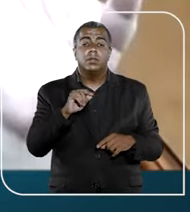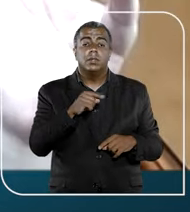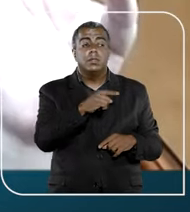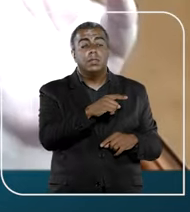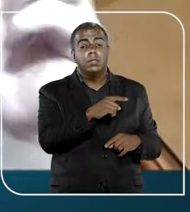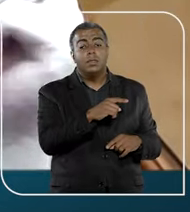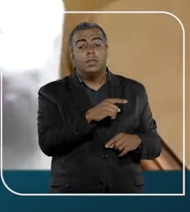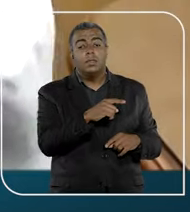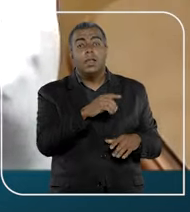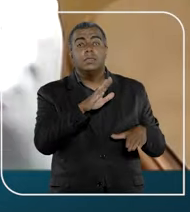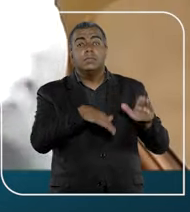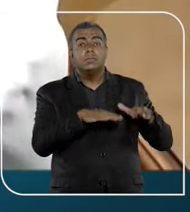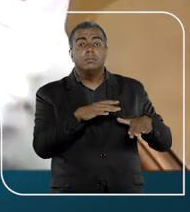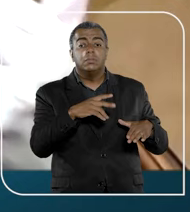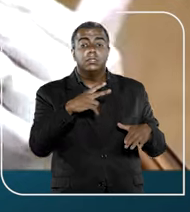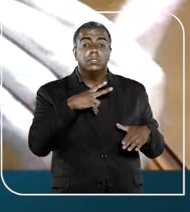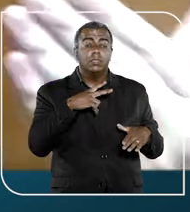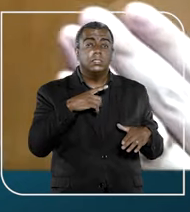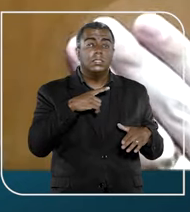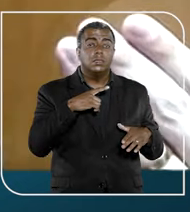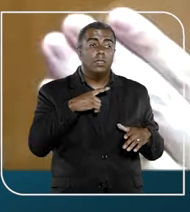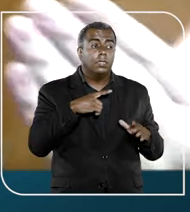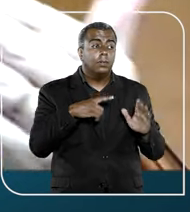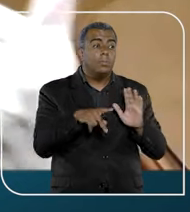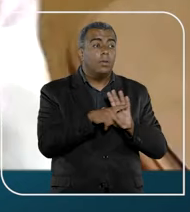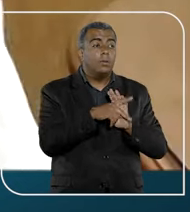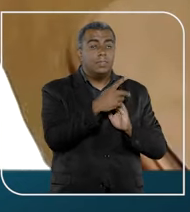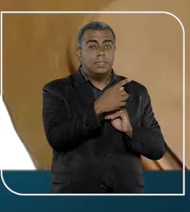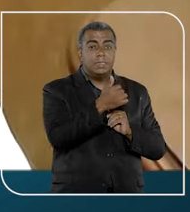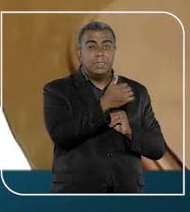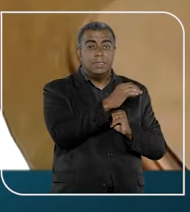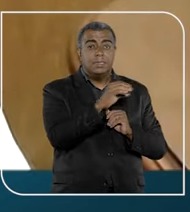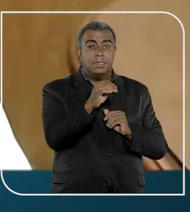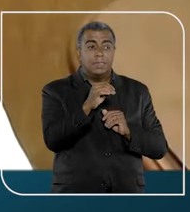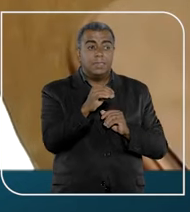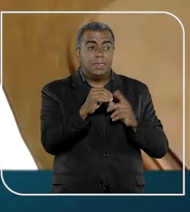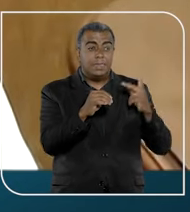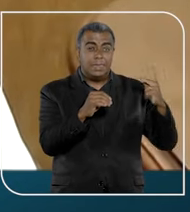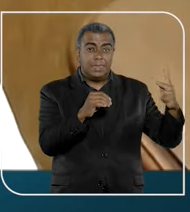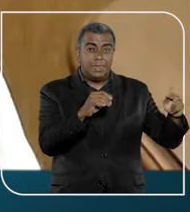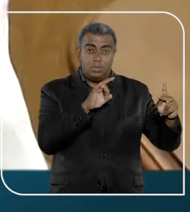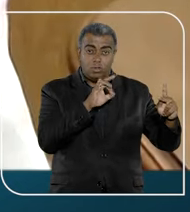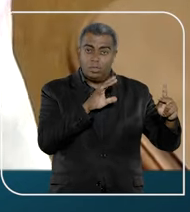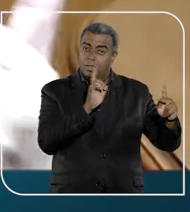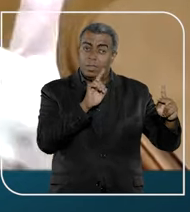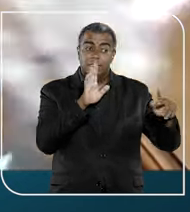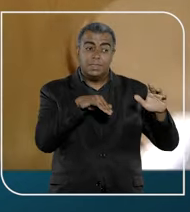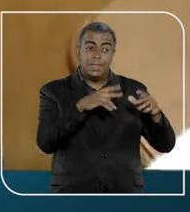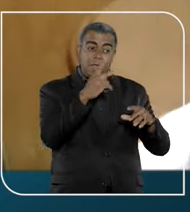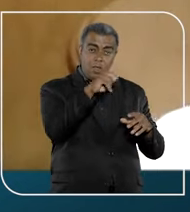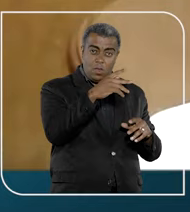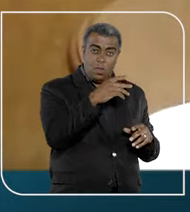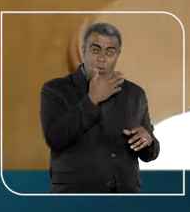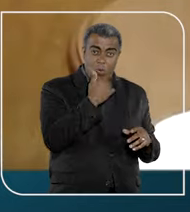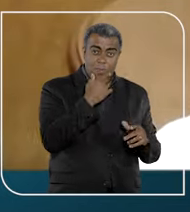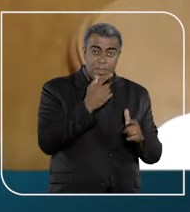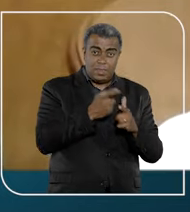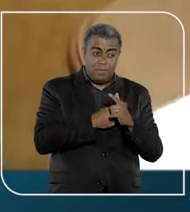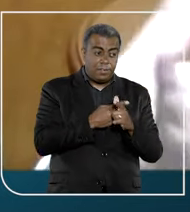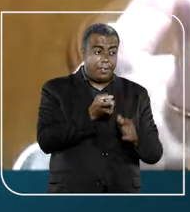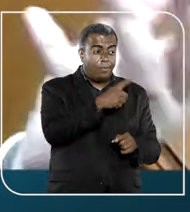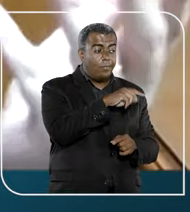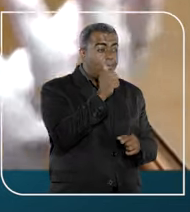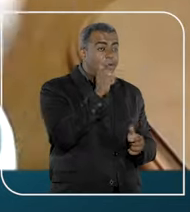tratar depois, que esse bem pode não ser 100% do devedor. Ele pode ser do devedor e da esposa